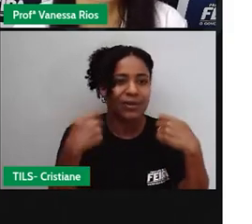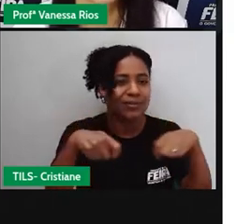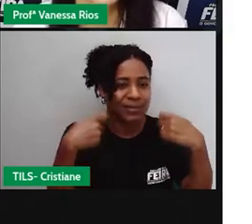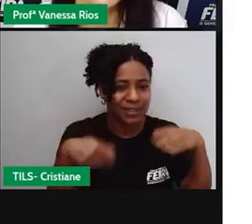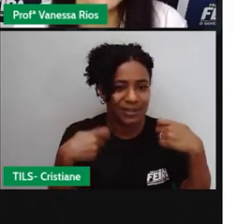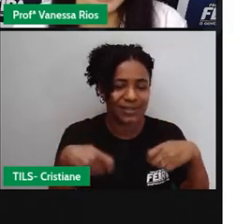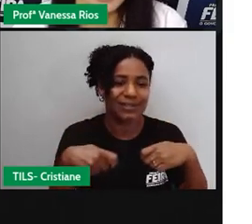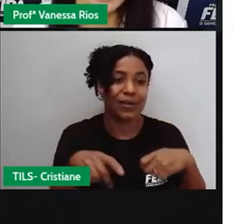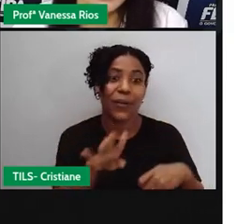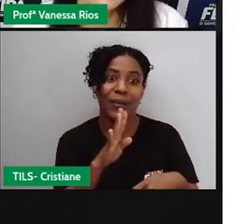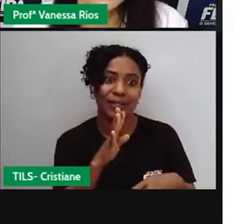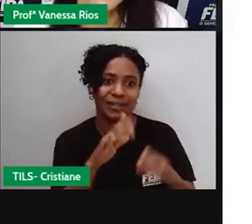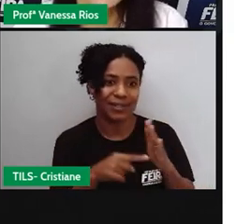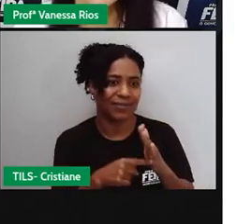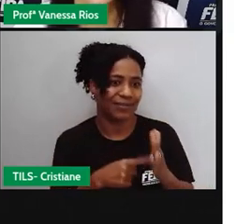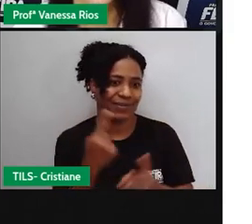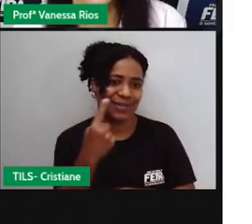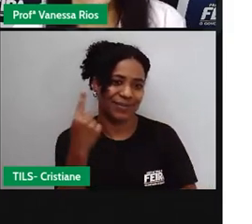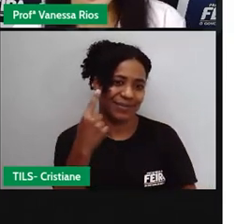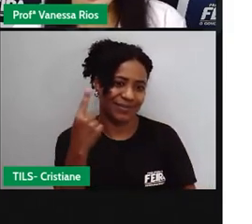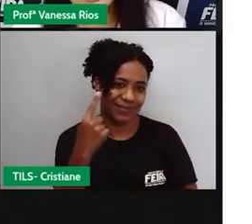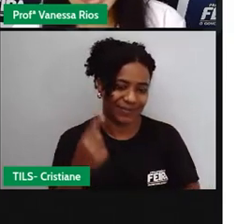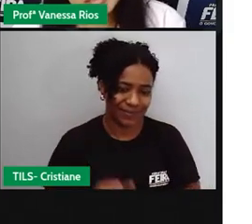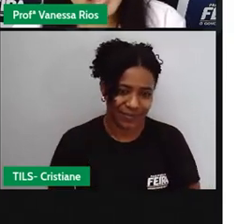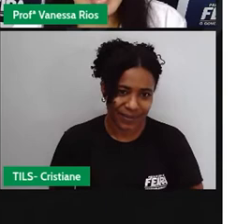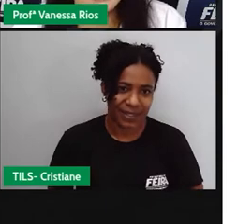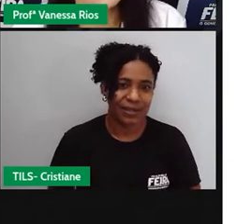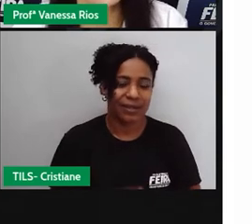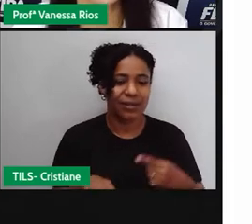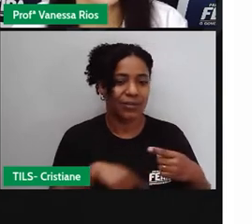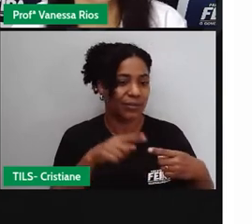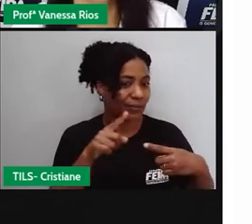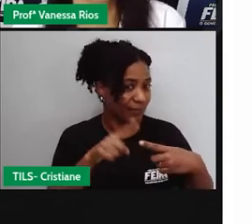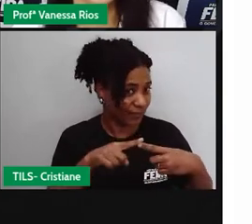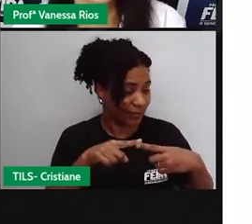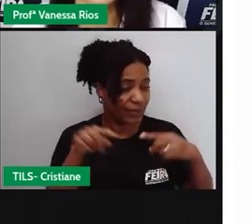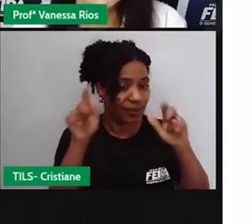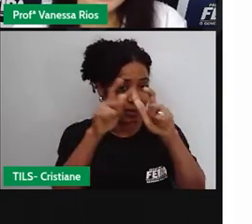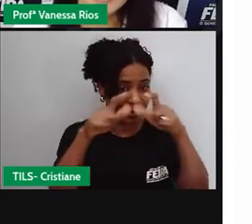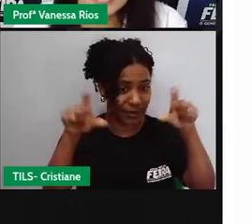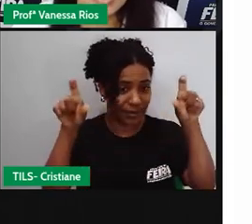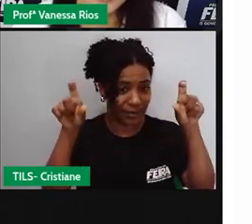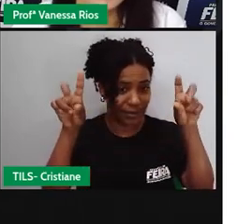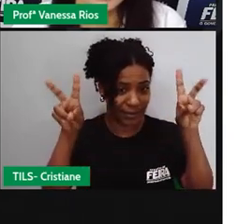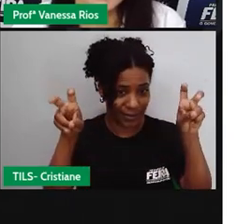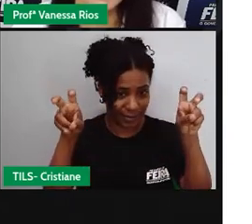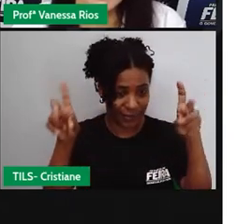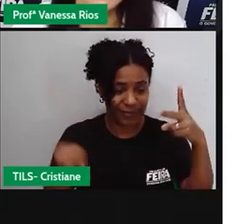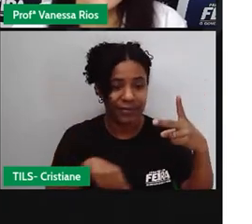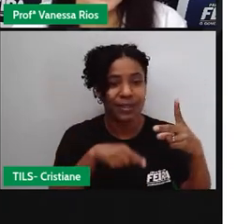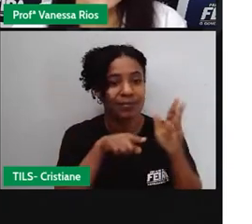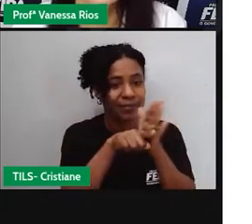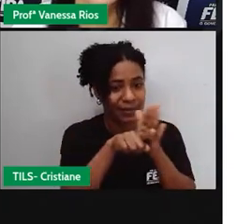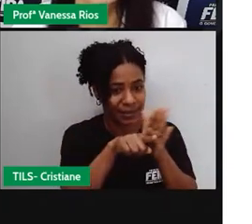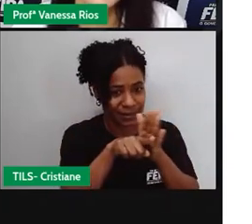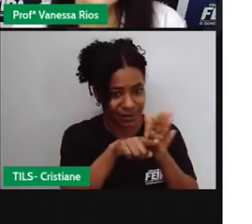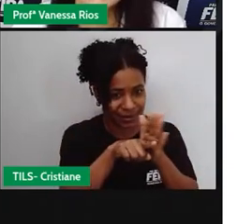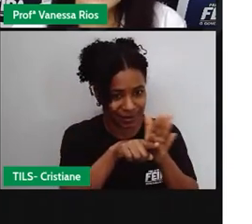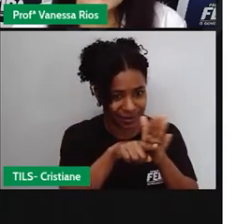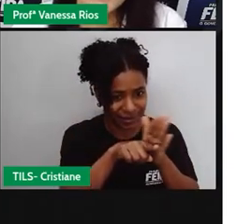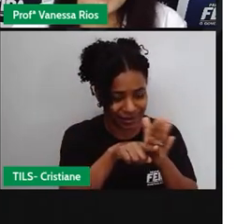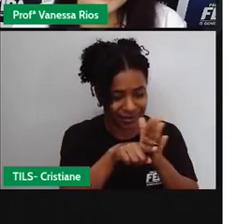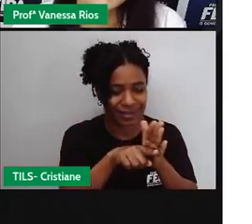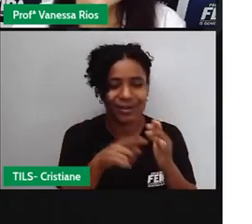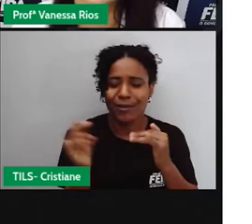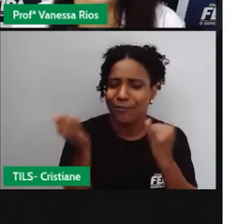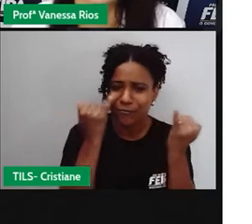preciso conhecer. Então, depois da escolha do tema, é necessário que se pesquise sobre o tema, reúna o máximo